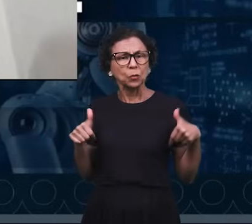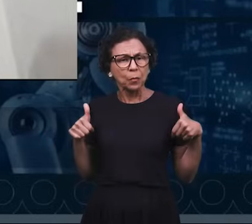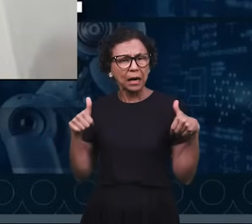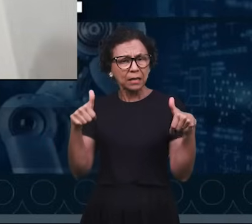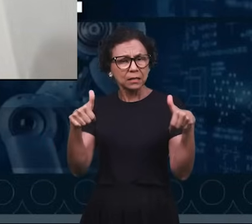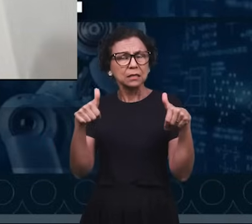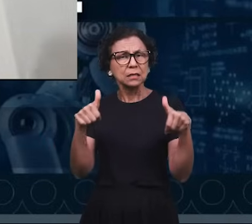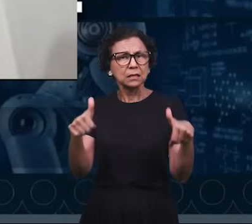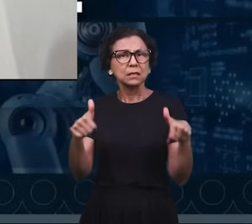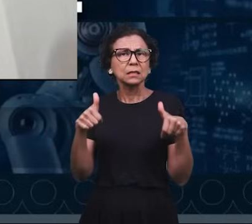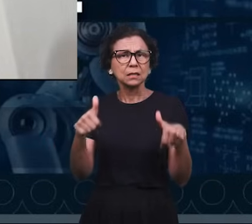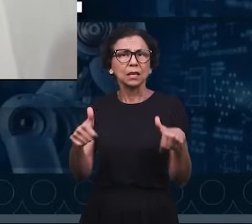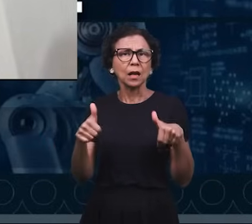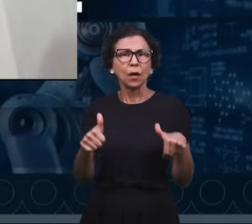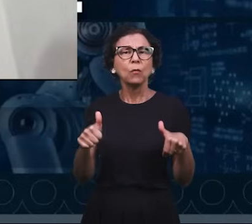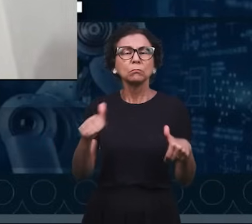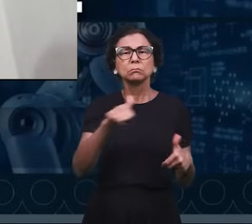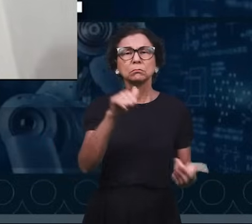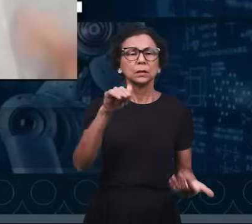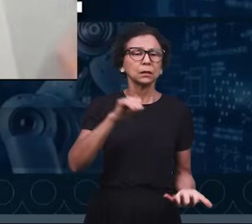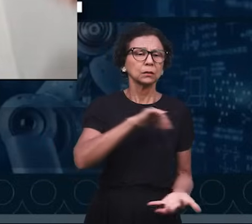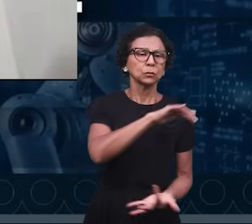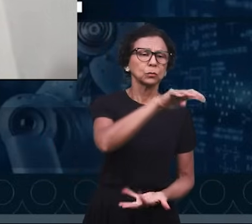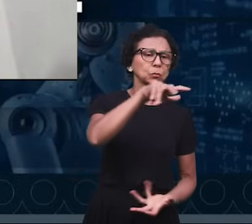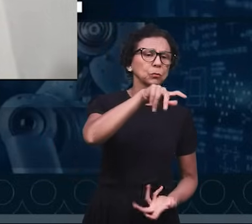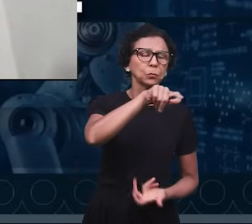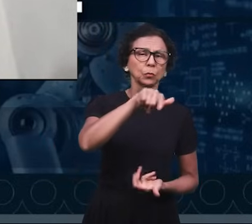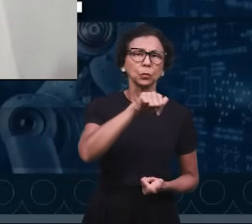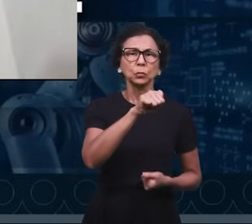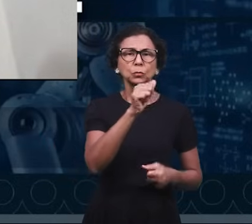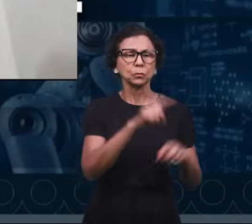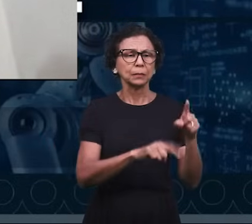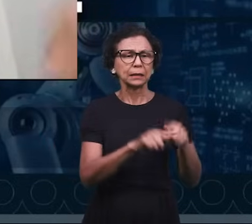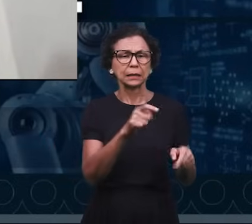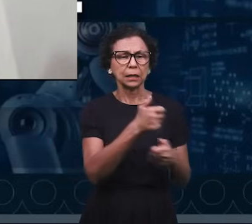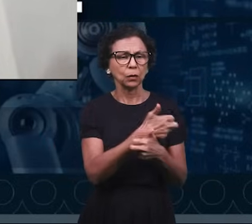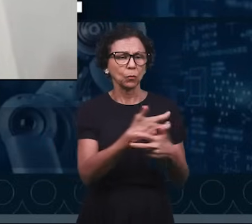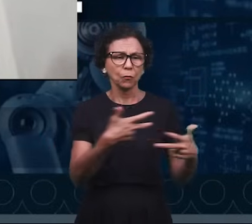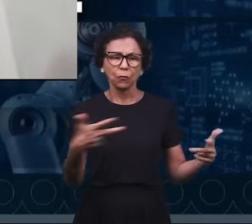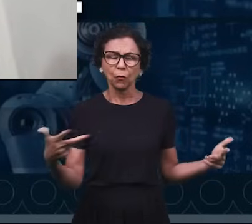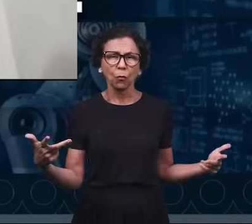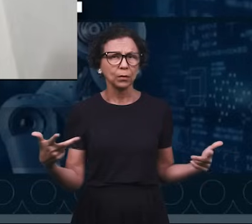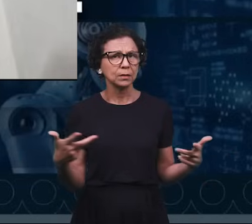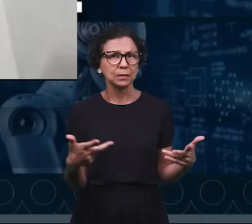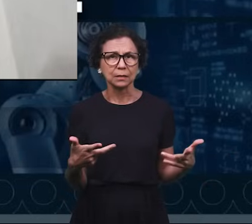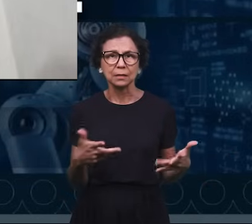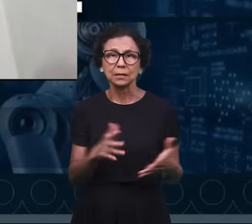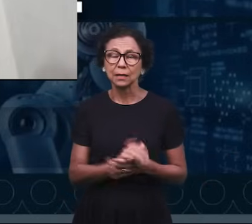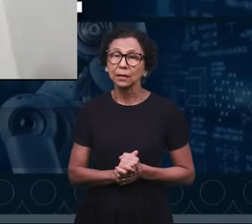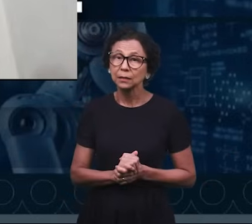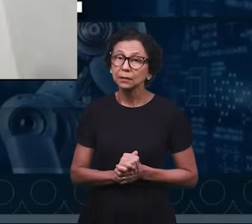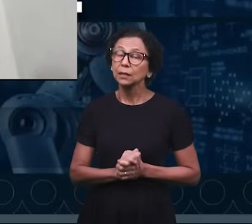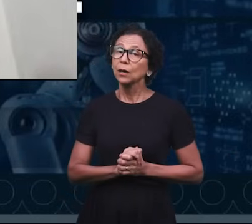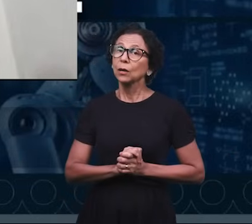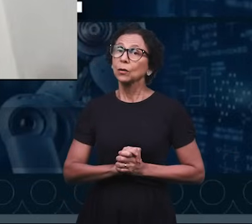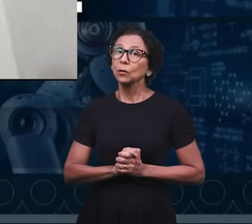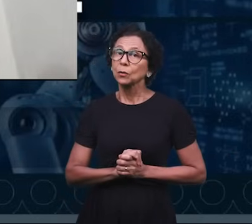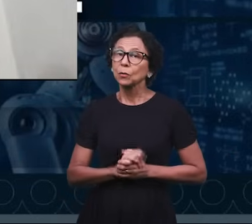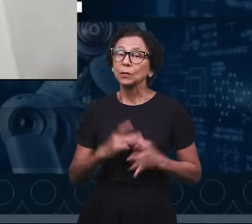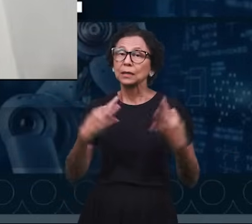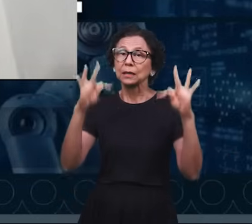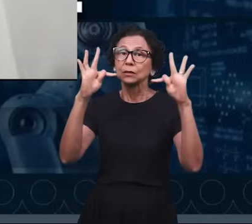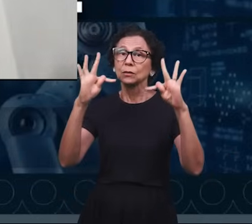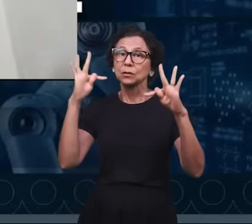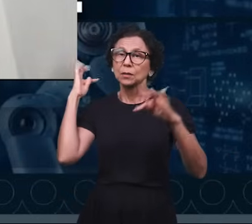físico, né, muito grande, e futuramente, com o avanço da tecnologia, vai ser ainda maior,